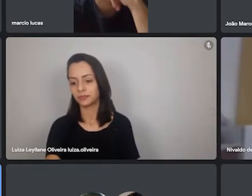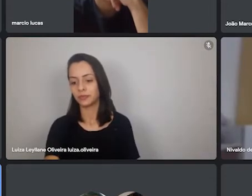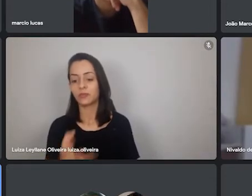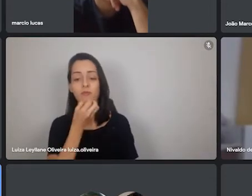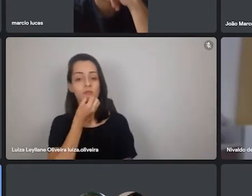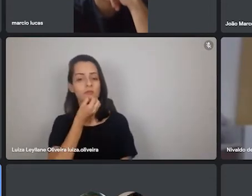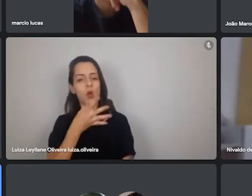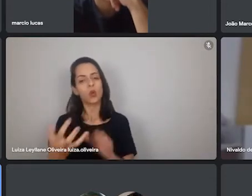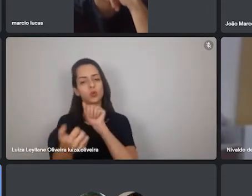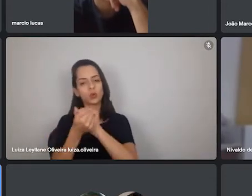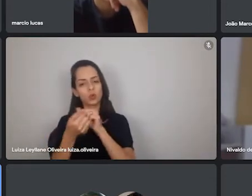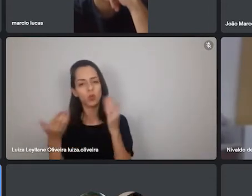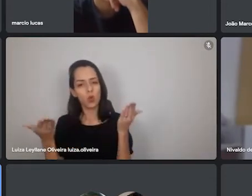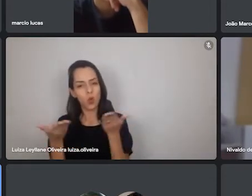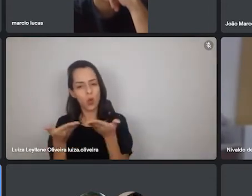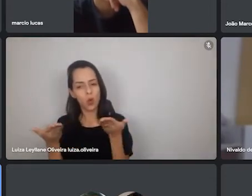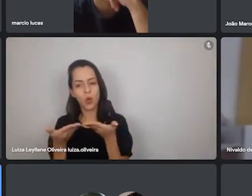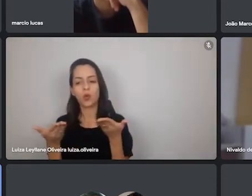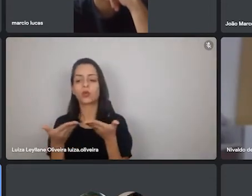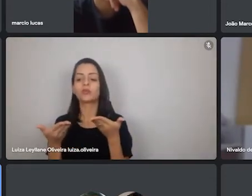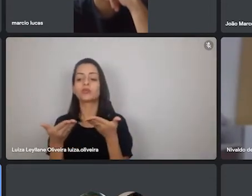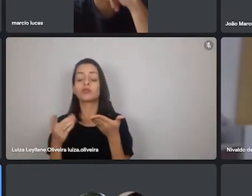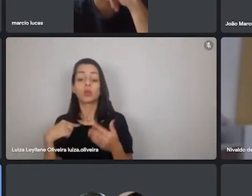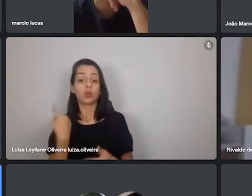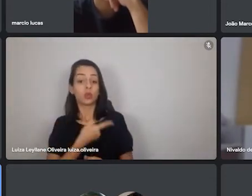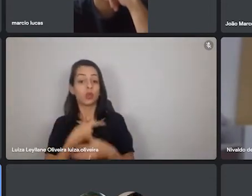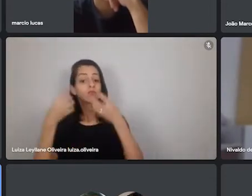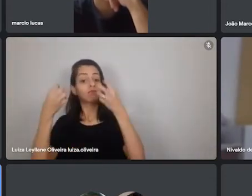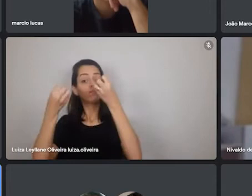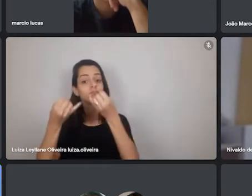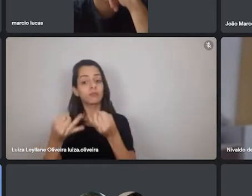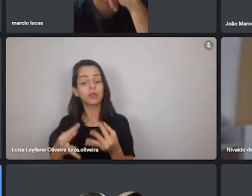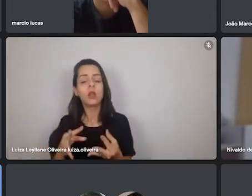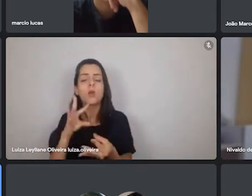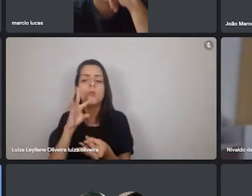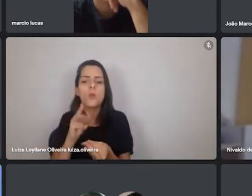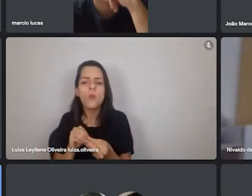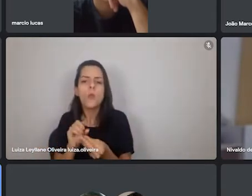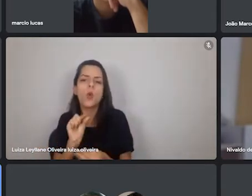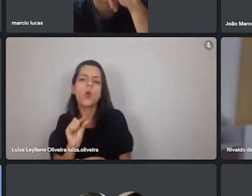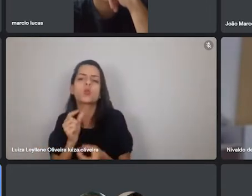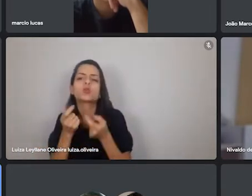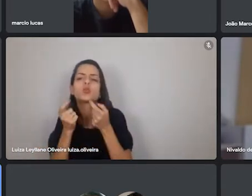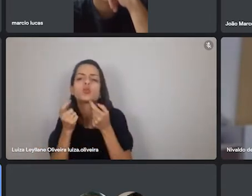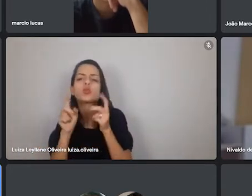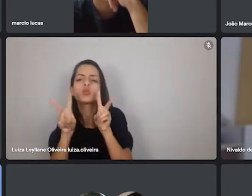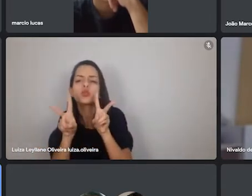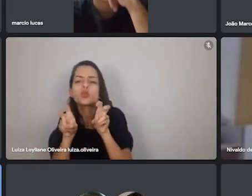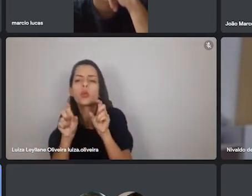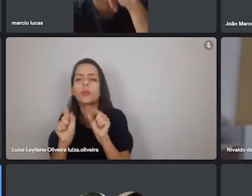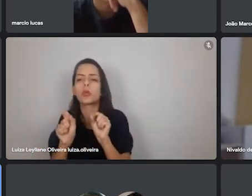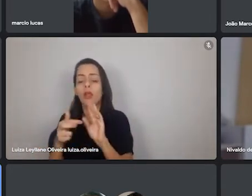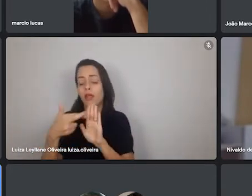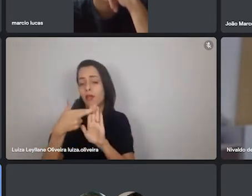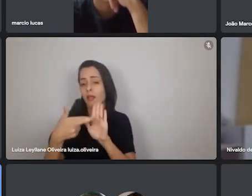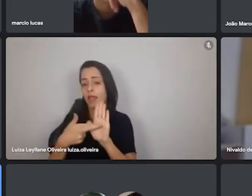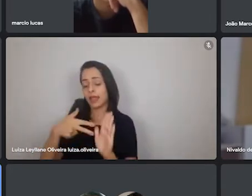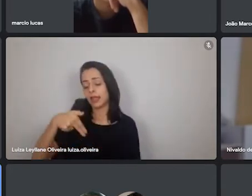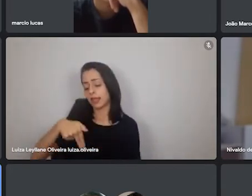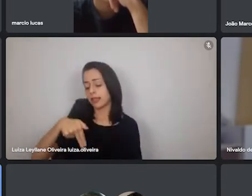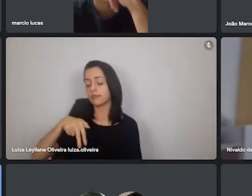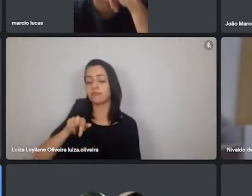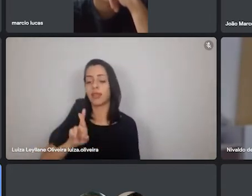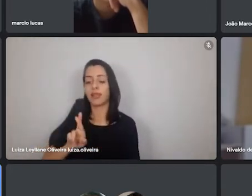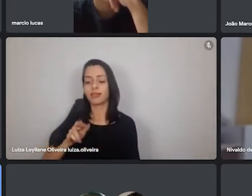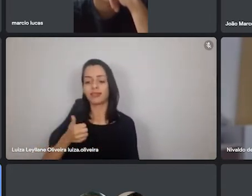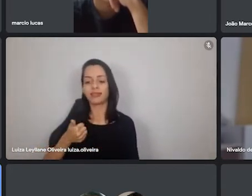Nós vamos falar um pouco sobre NR10, mas não tem como a